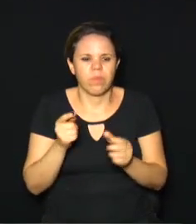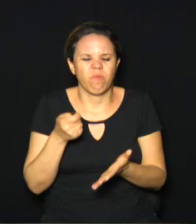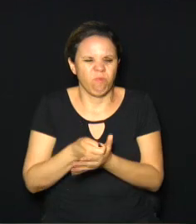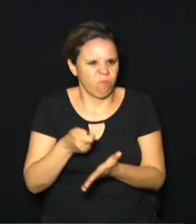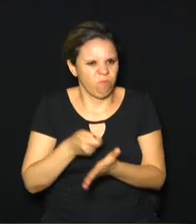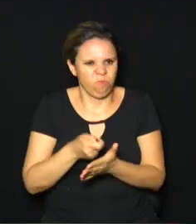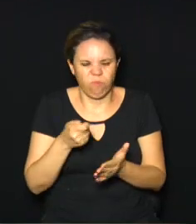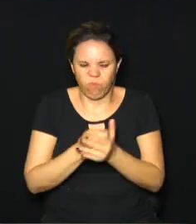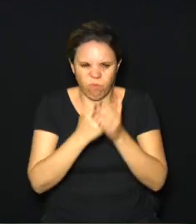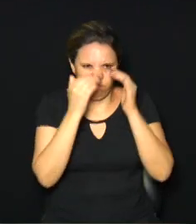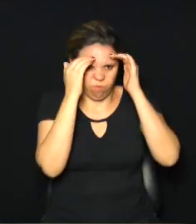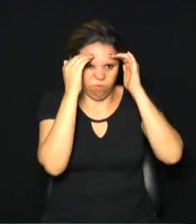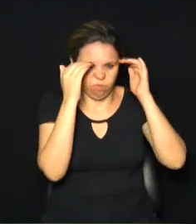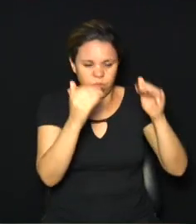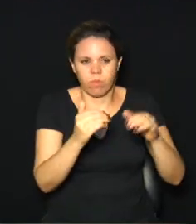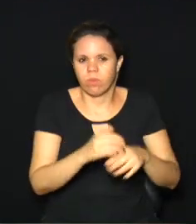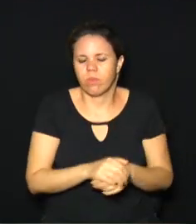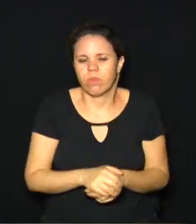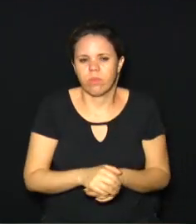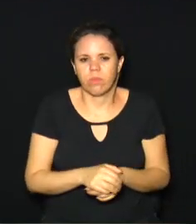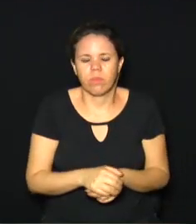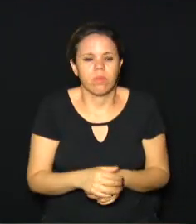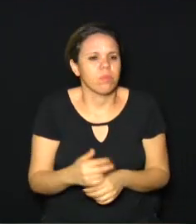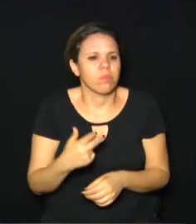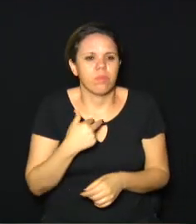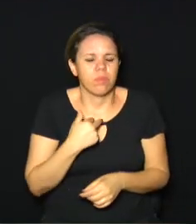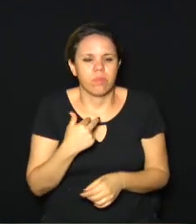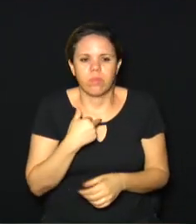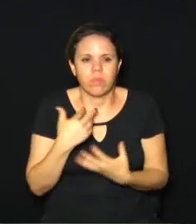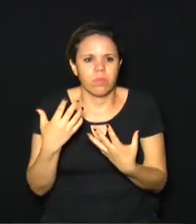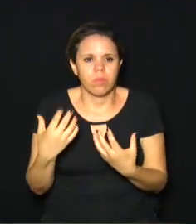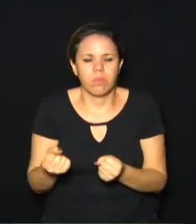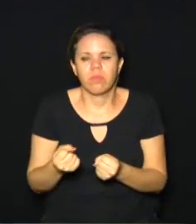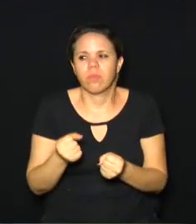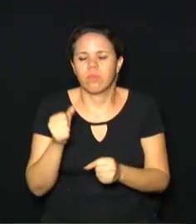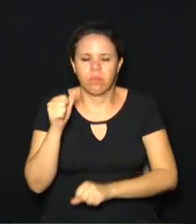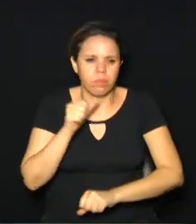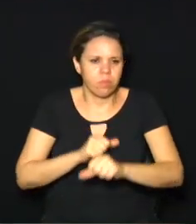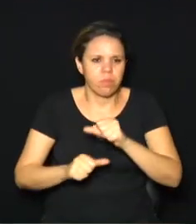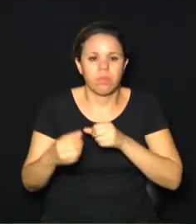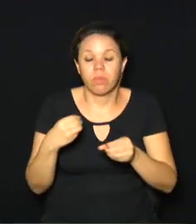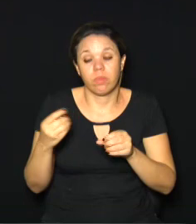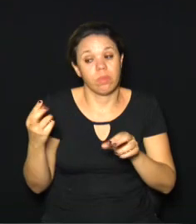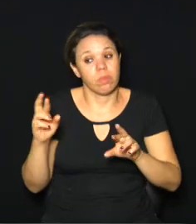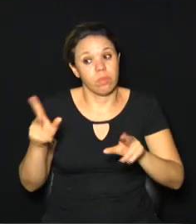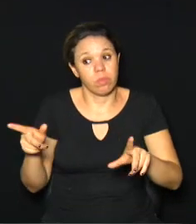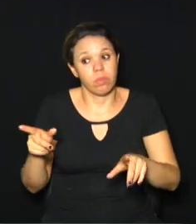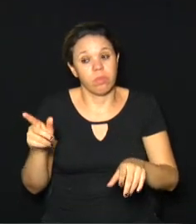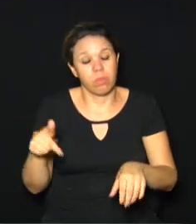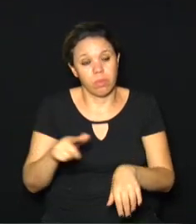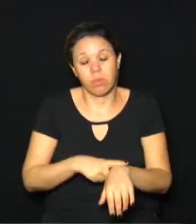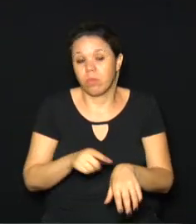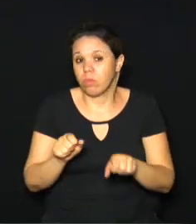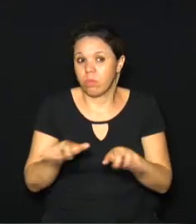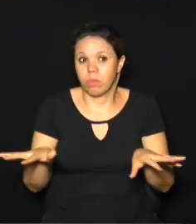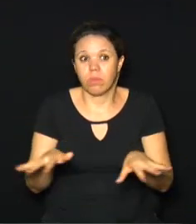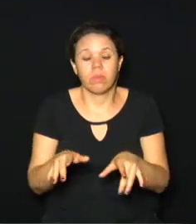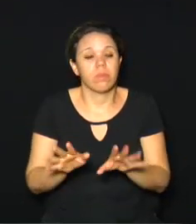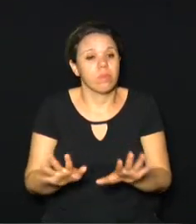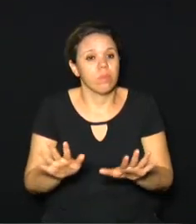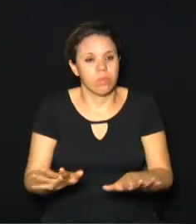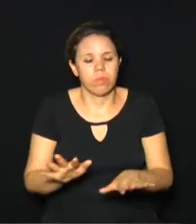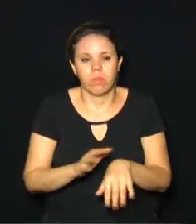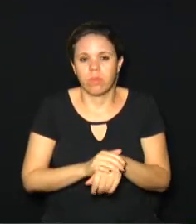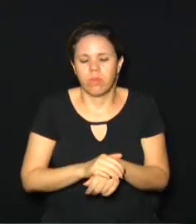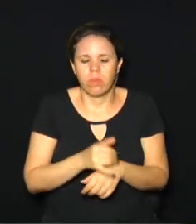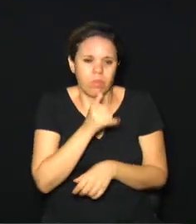que não permitem uma flexibilização. Claro que o momento é diferente, o momento é excepcional. Agora, por